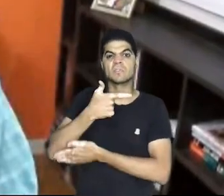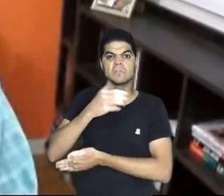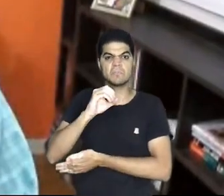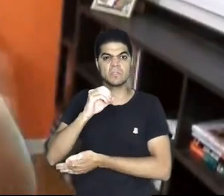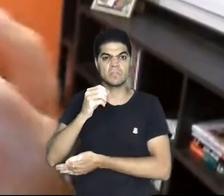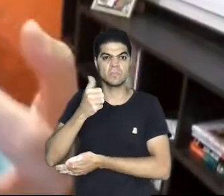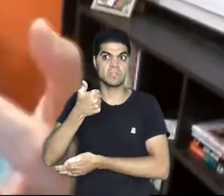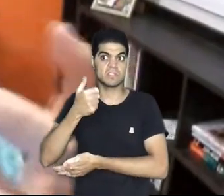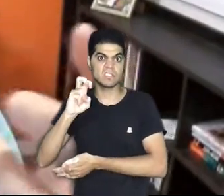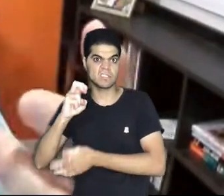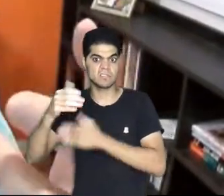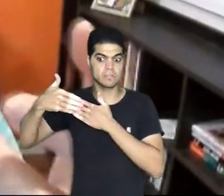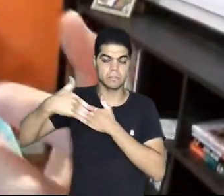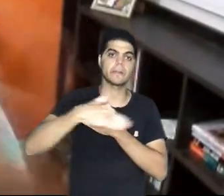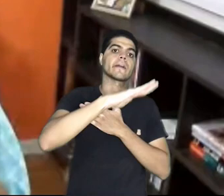de financiamento,